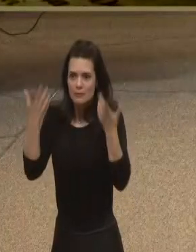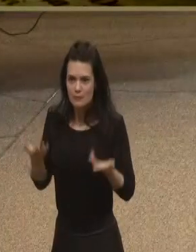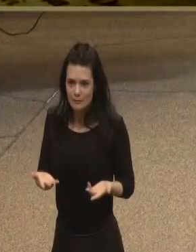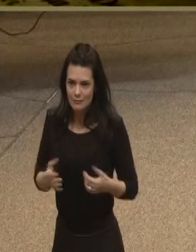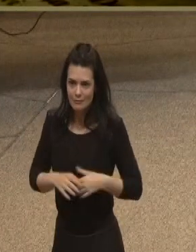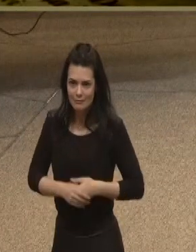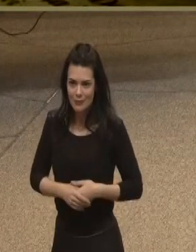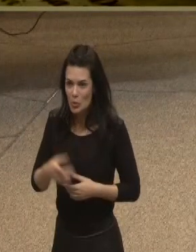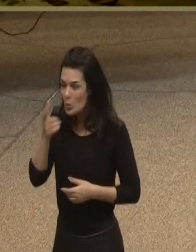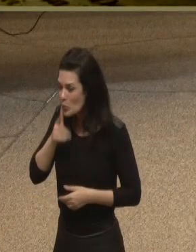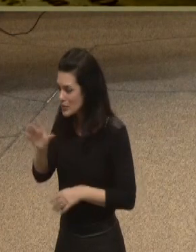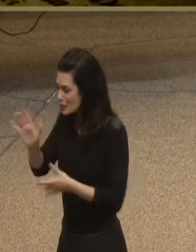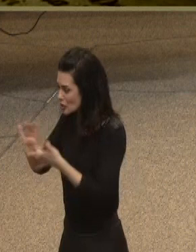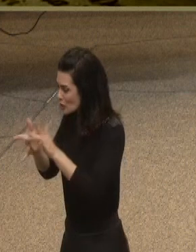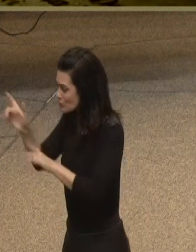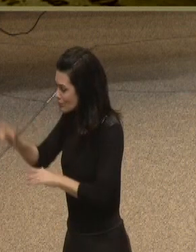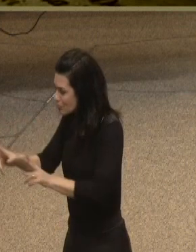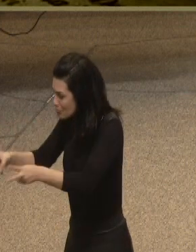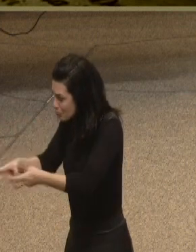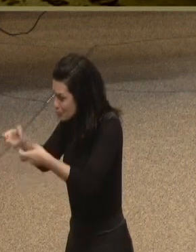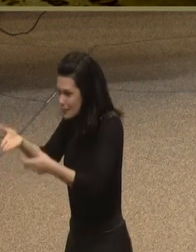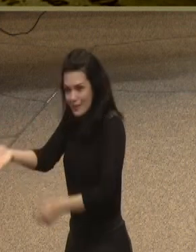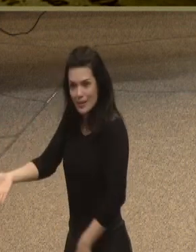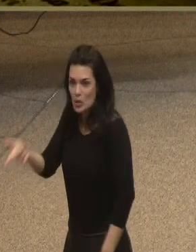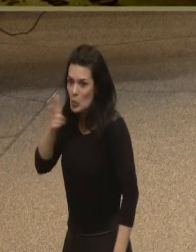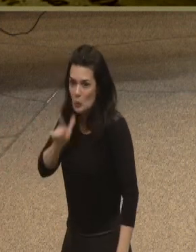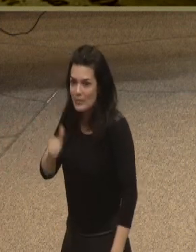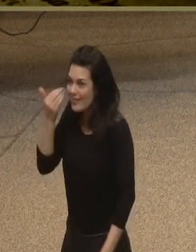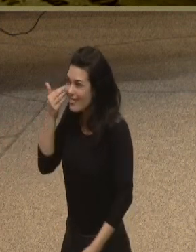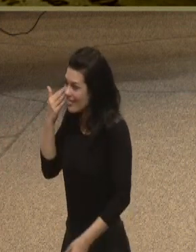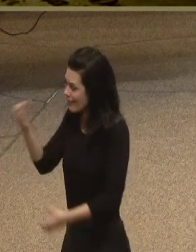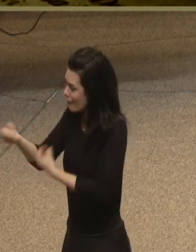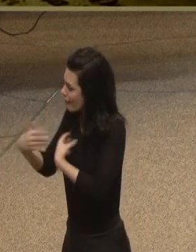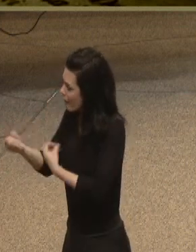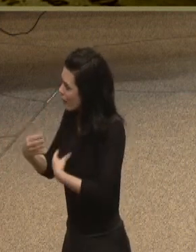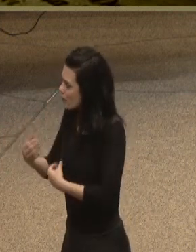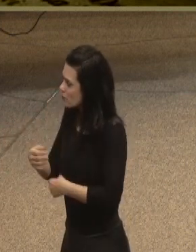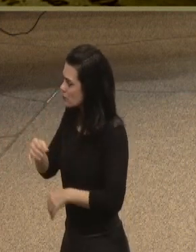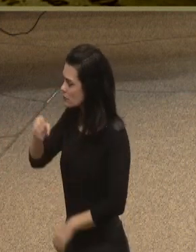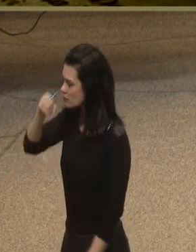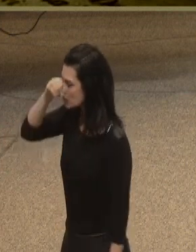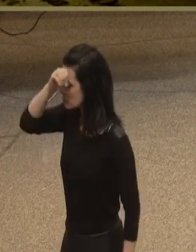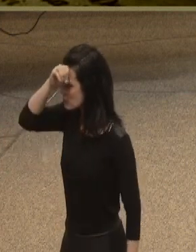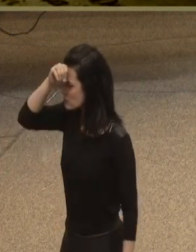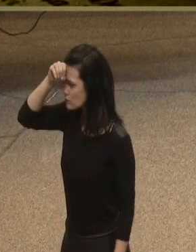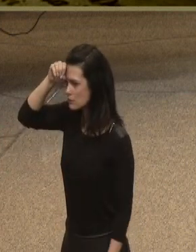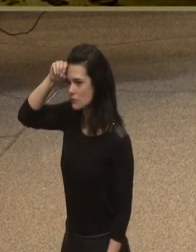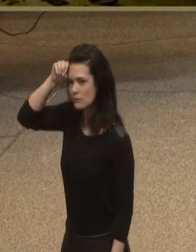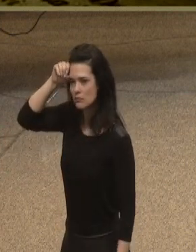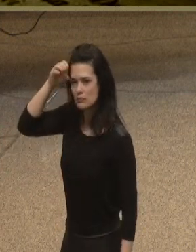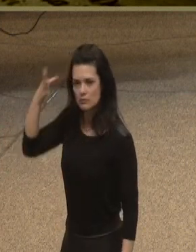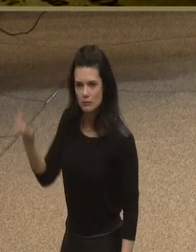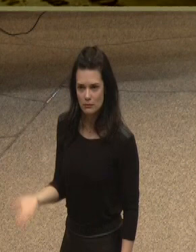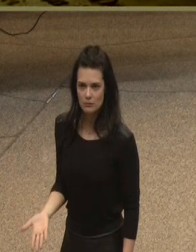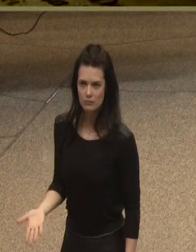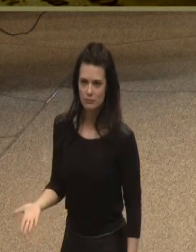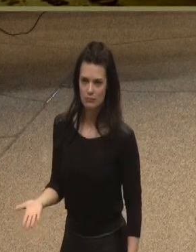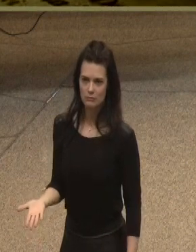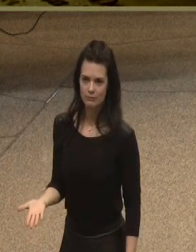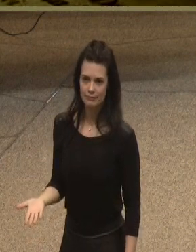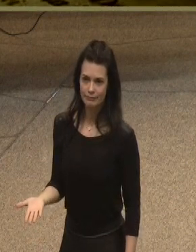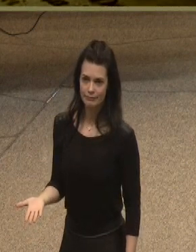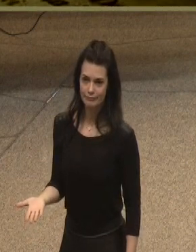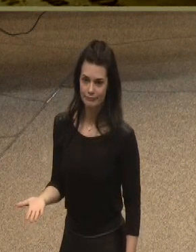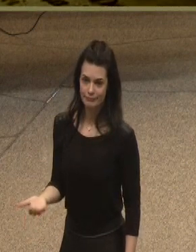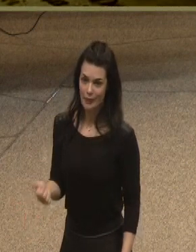reconheceram o que Jesus realmente estava ensinando. Essa é a primeira consequência da surdez